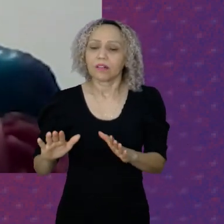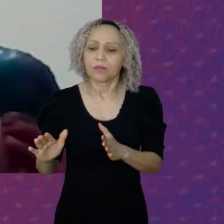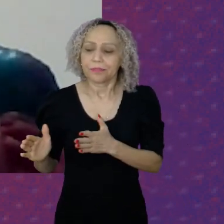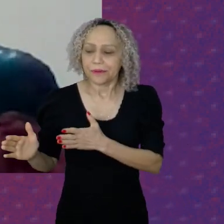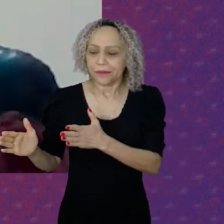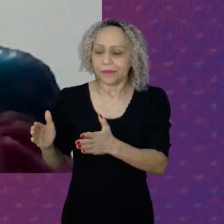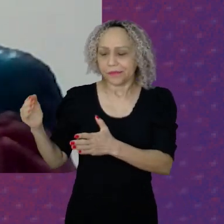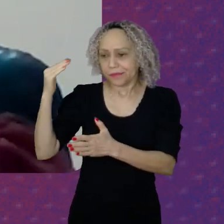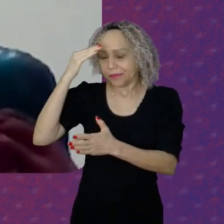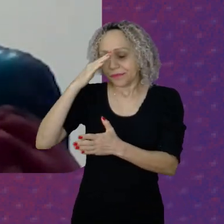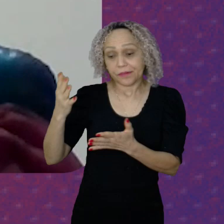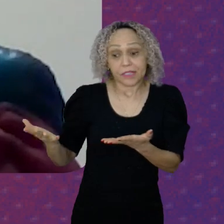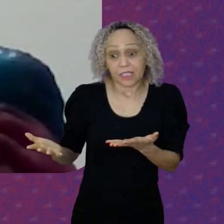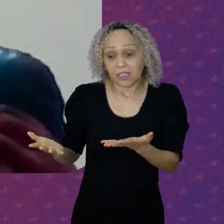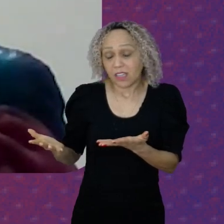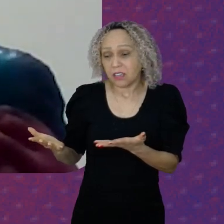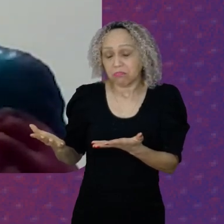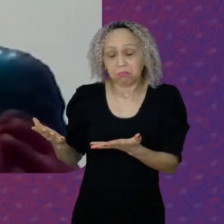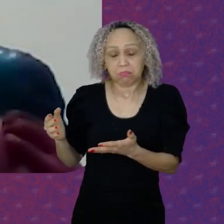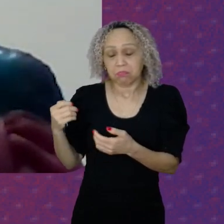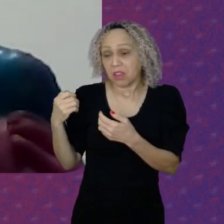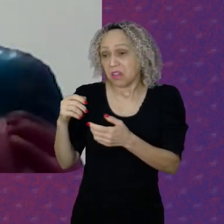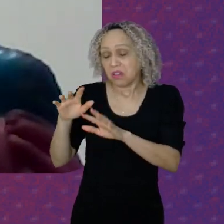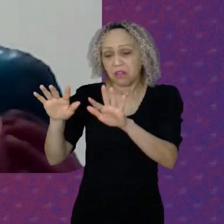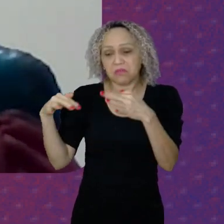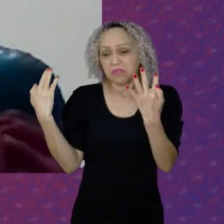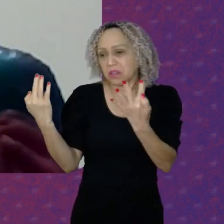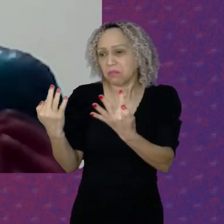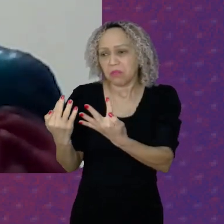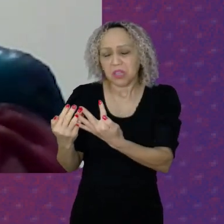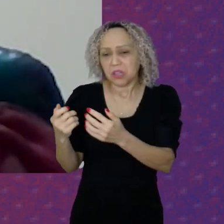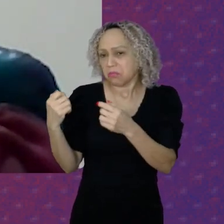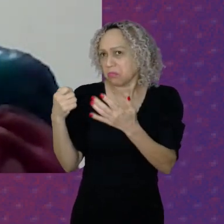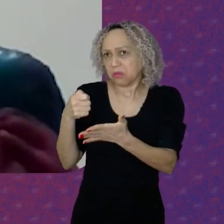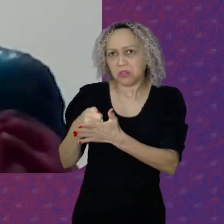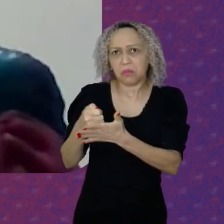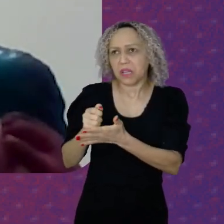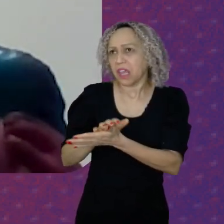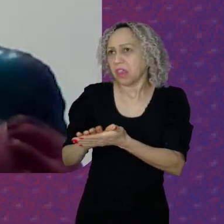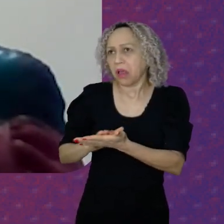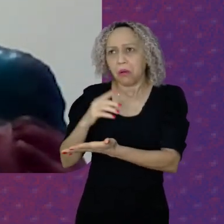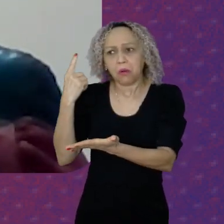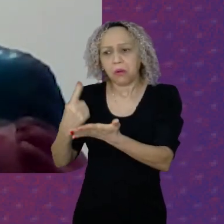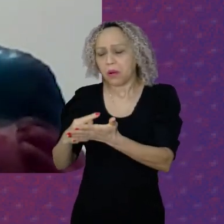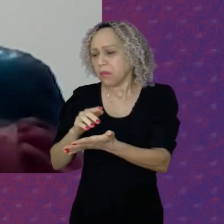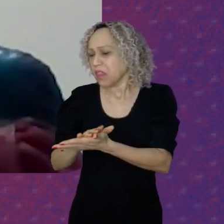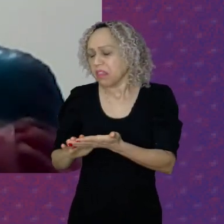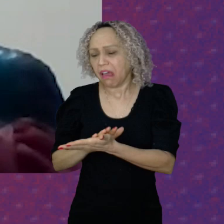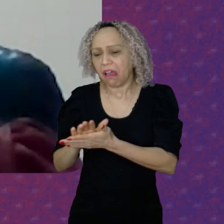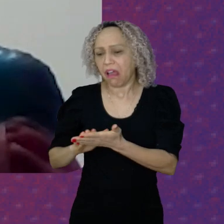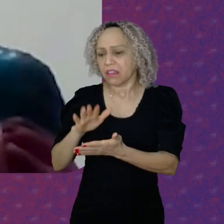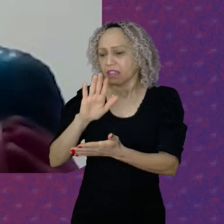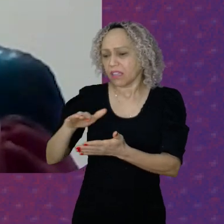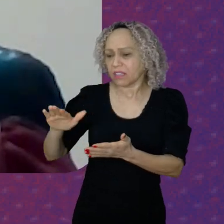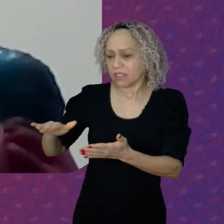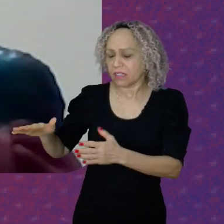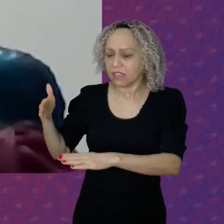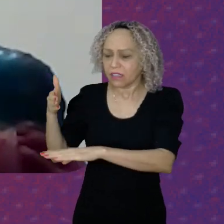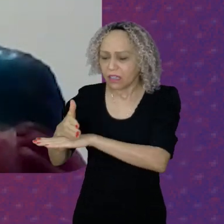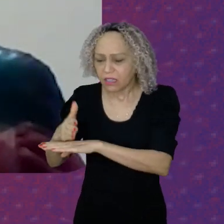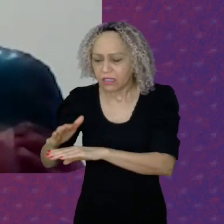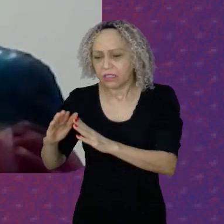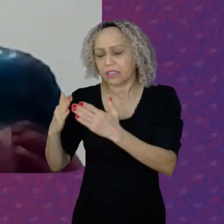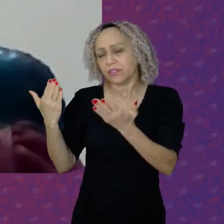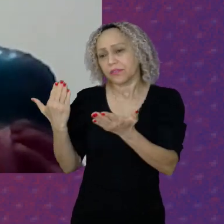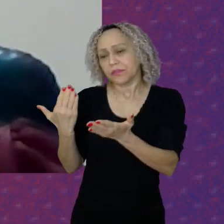às condicionalidades relacionadas à saúde e à educação. E não havia uma unificação dos